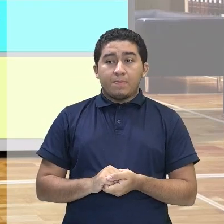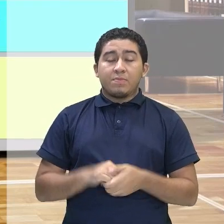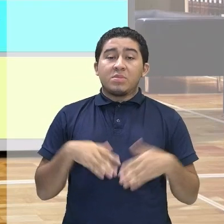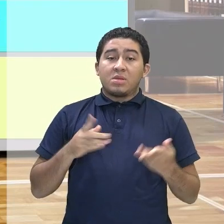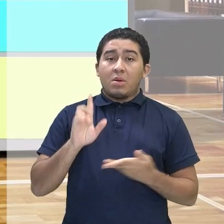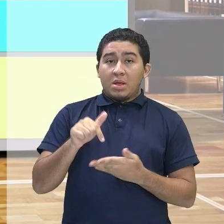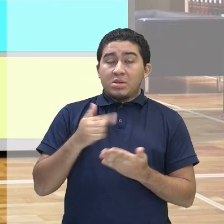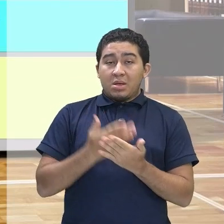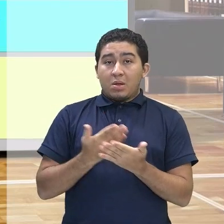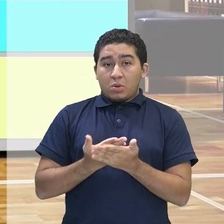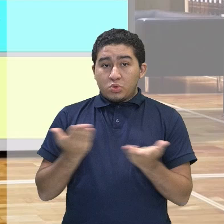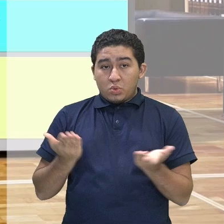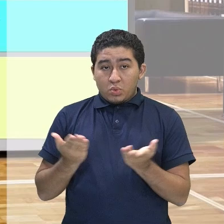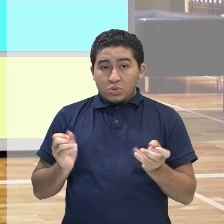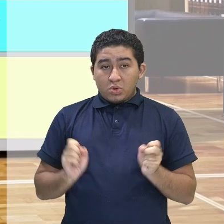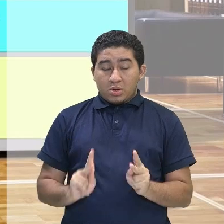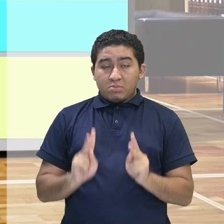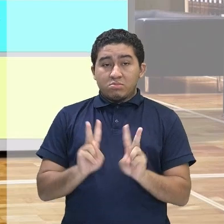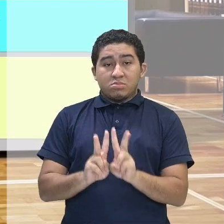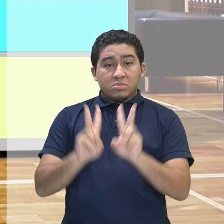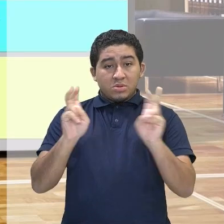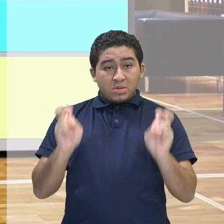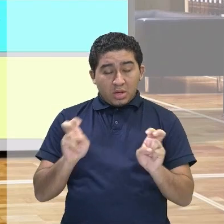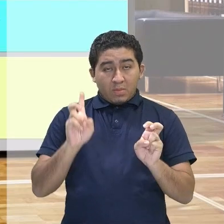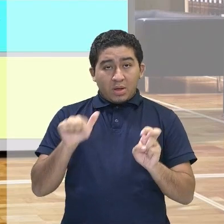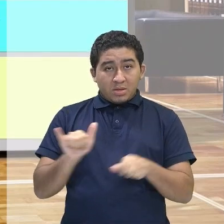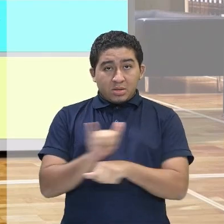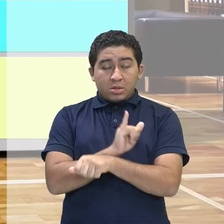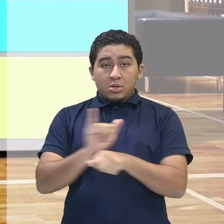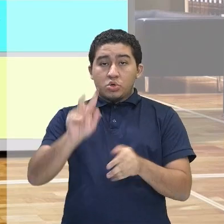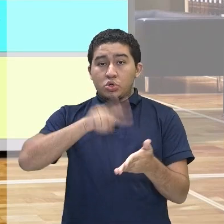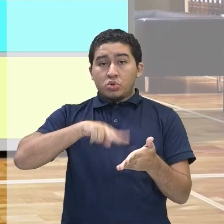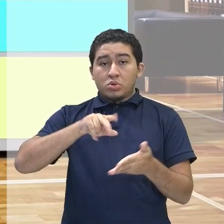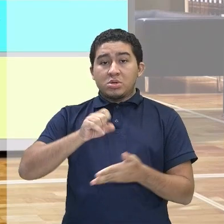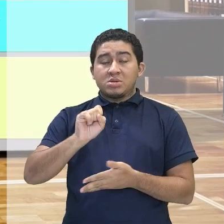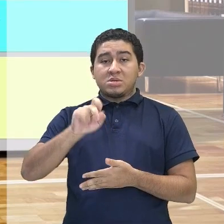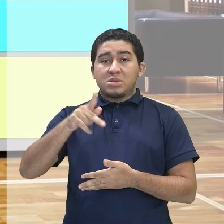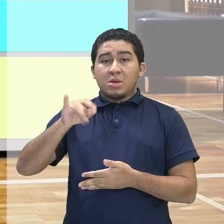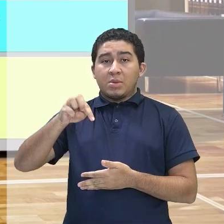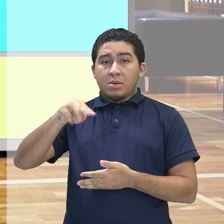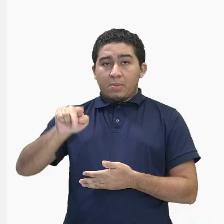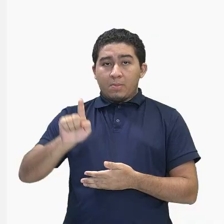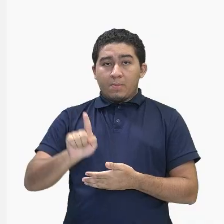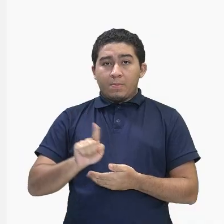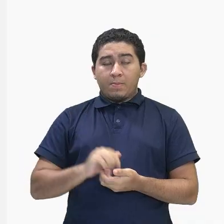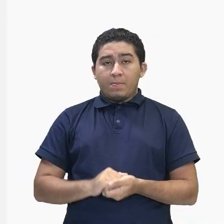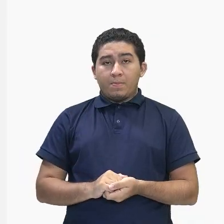foi a nossa aula sobre a estratégia de leitura skimming.